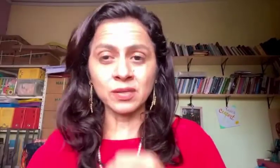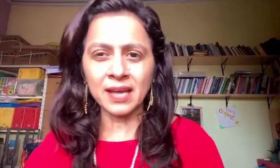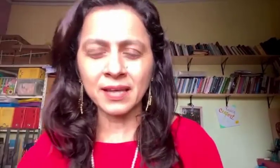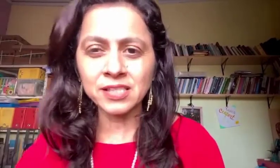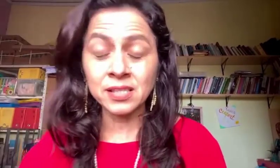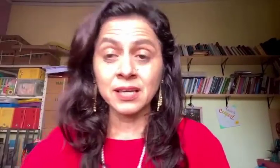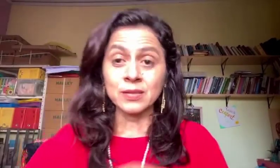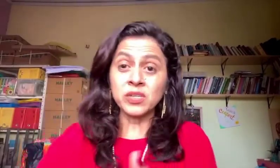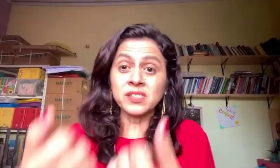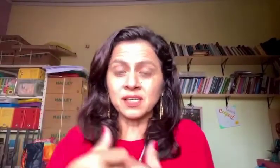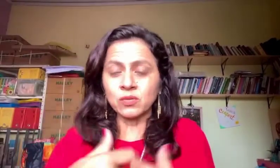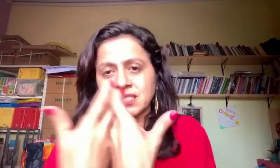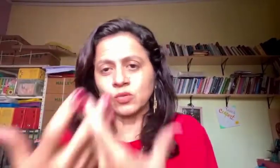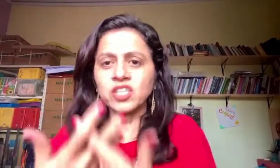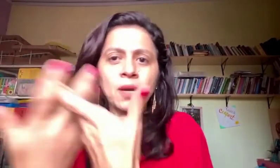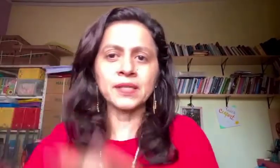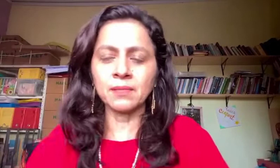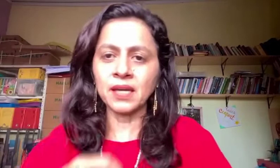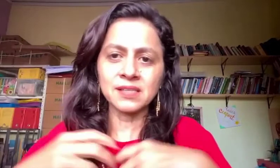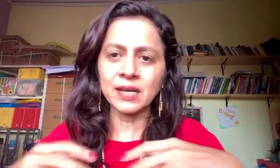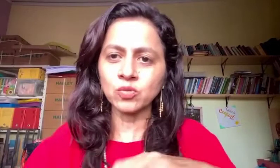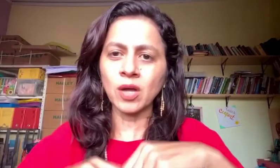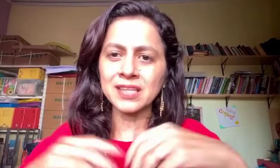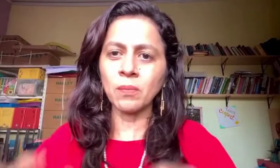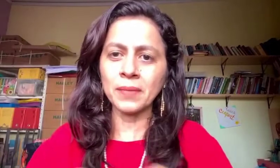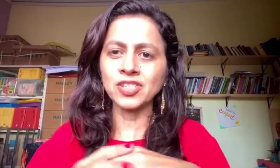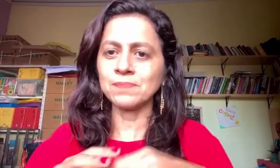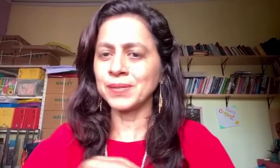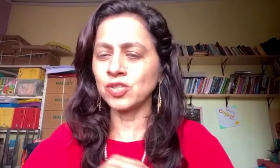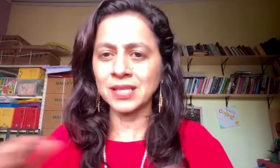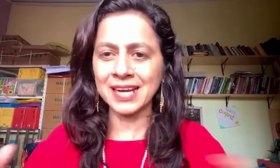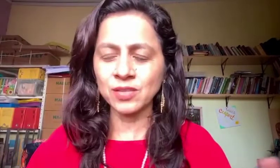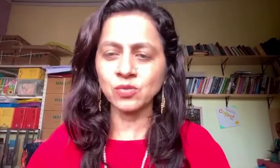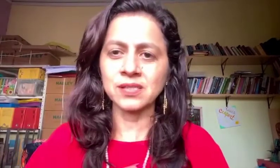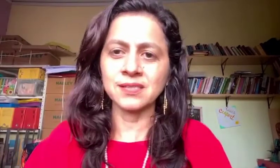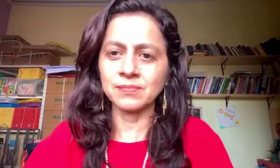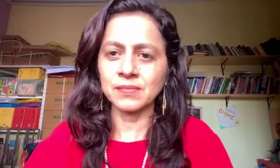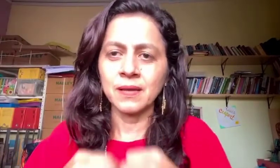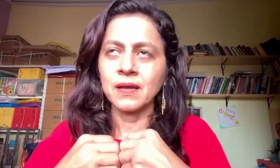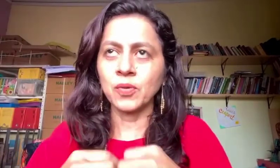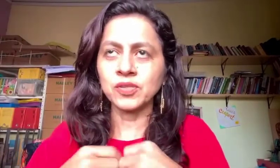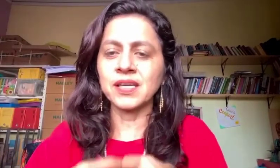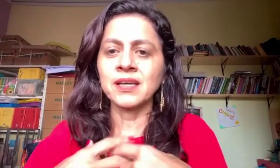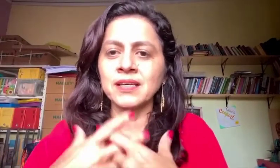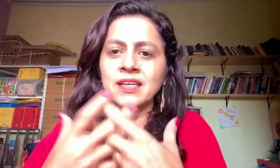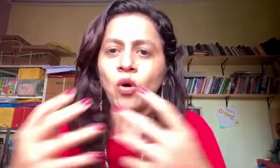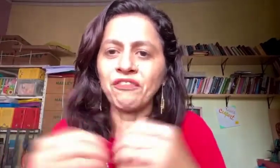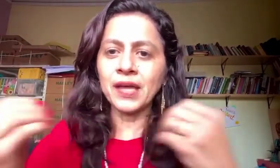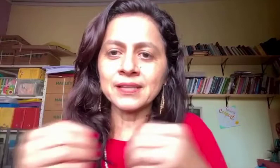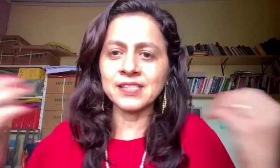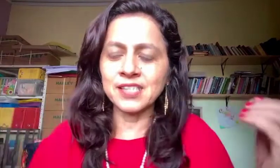acesso à internet, do ensino, quer dizer, durante a pandemia eles ficaram totalmente prejudicados, assim, posso dizer